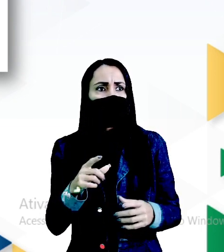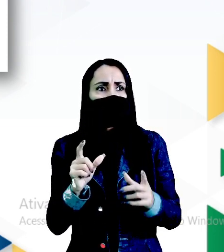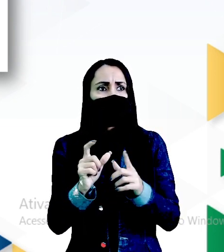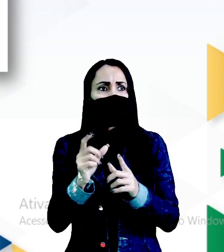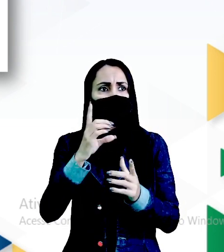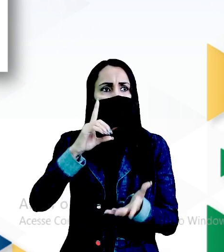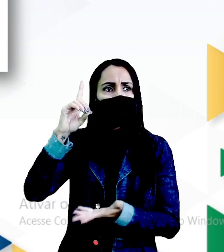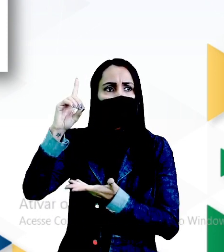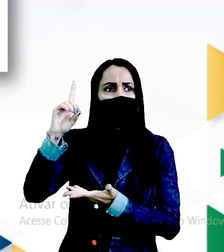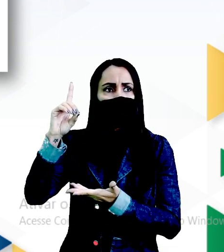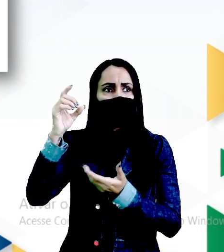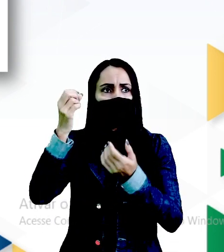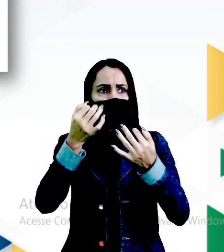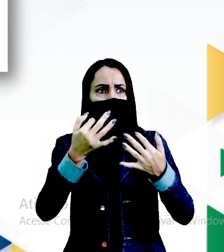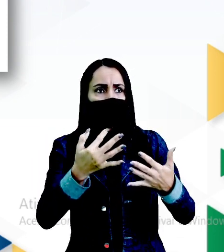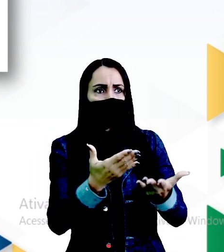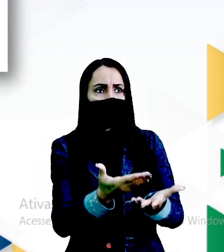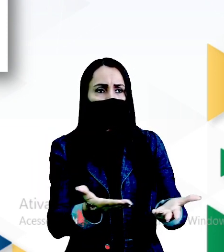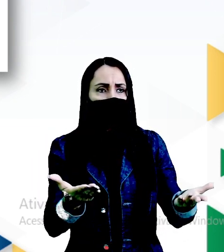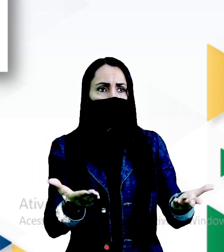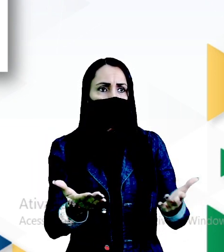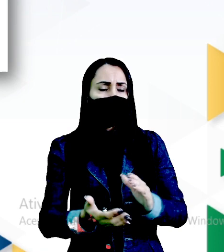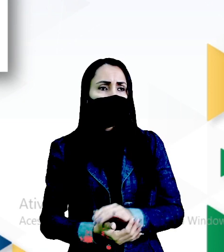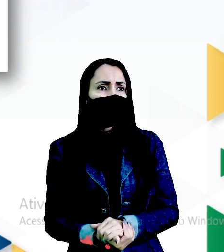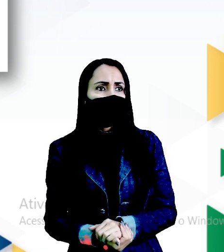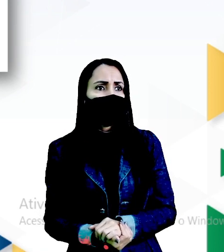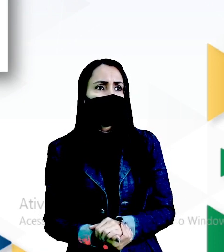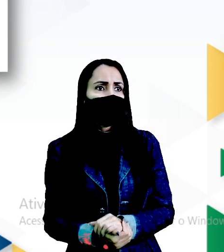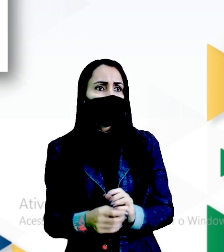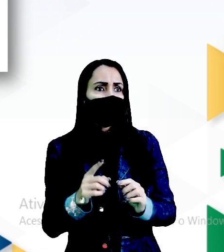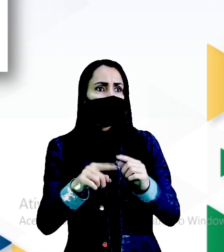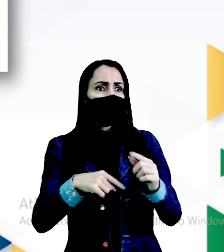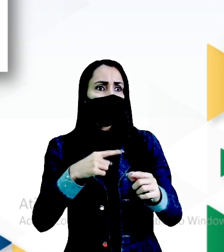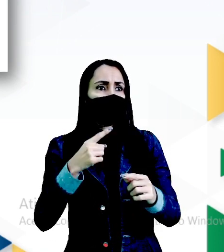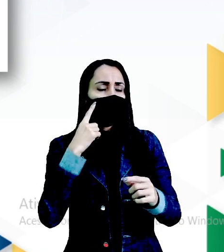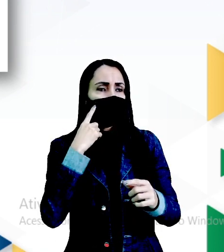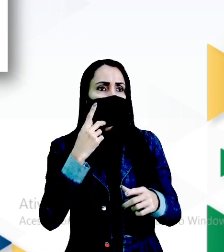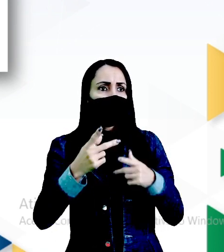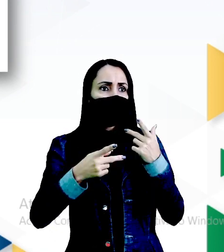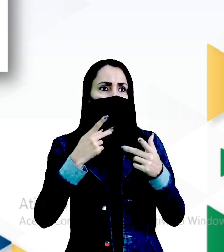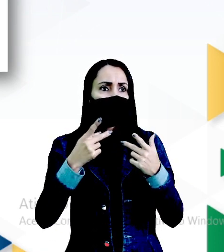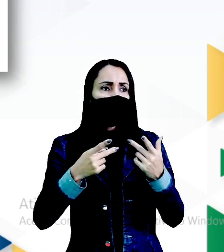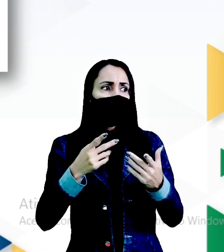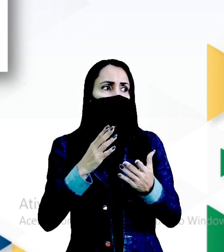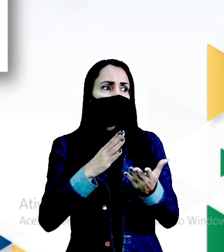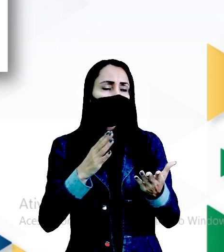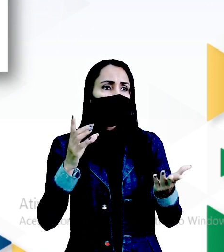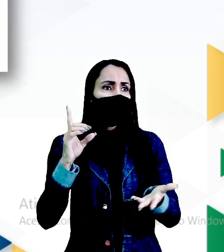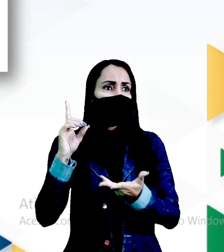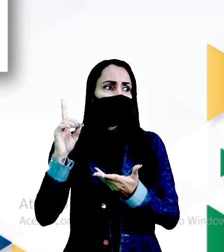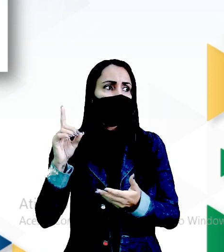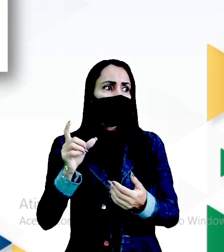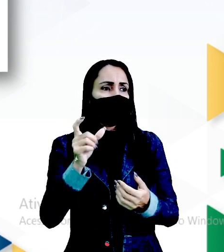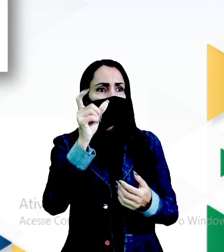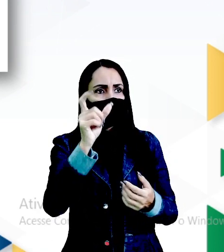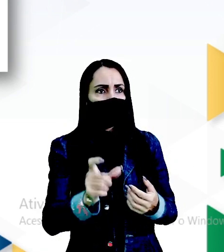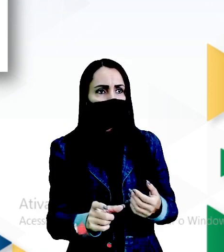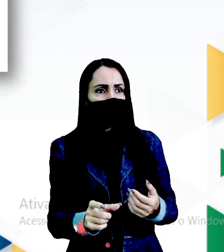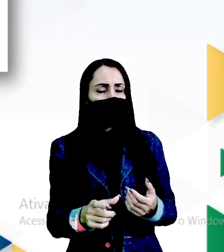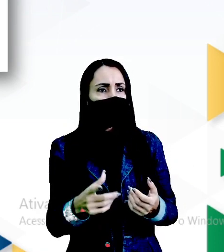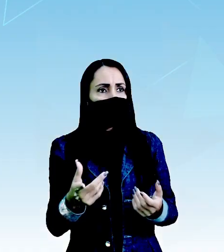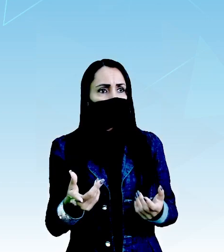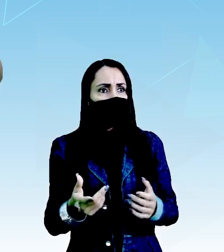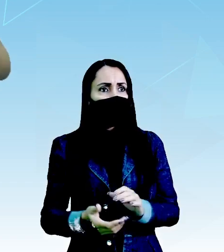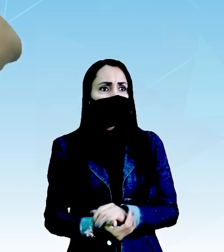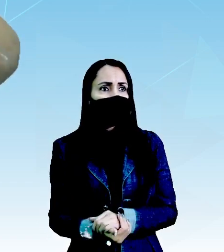você. Perda de tempo, seu padre. Daqui a pouco eu vou falar com ele pessoalmente. Algum recado?